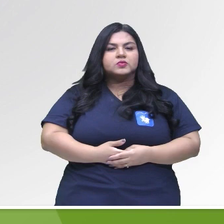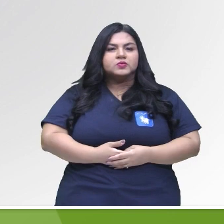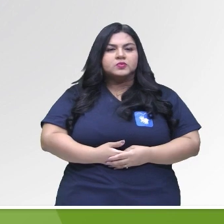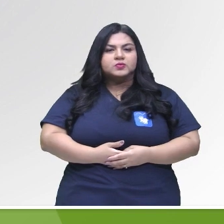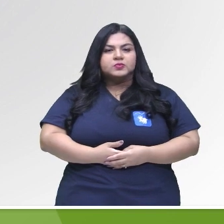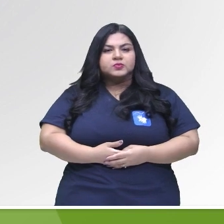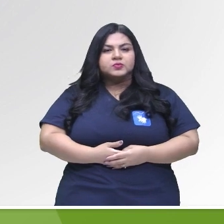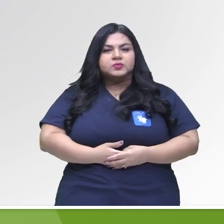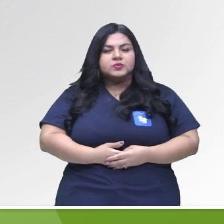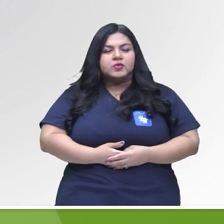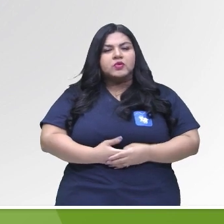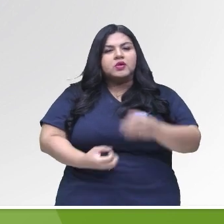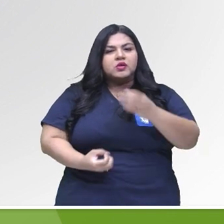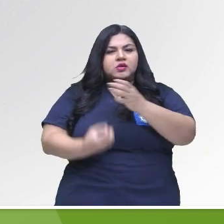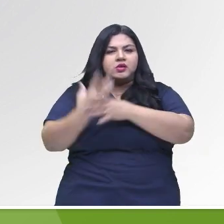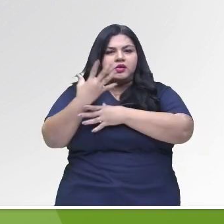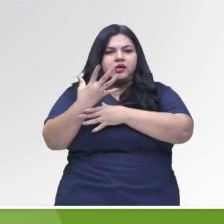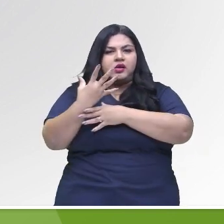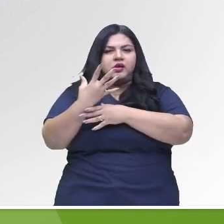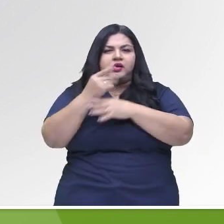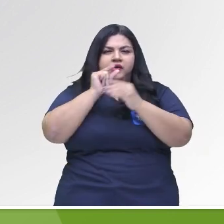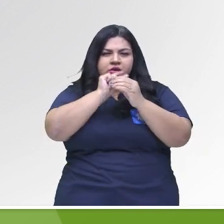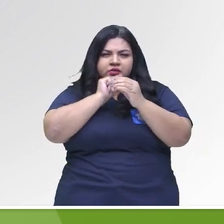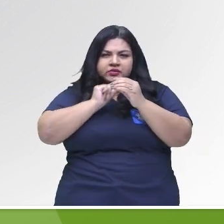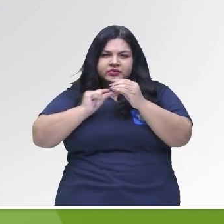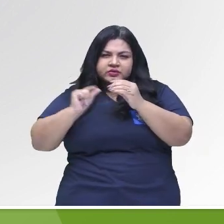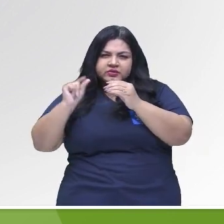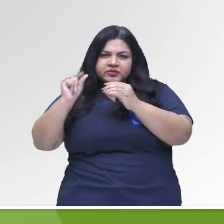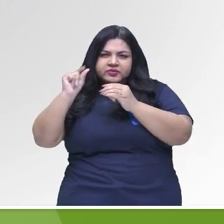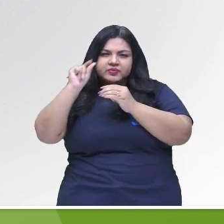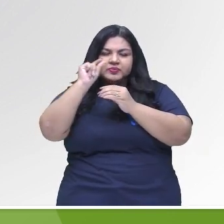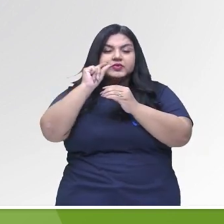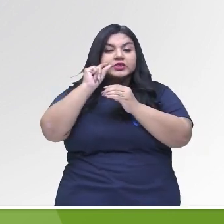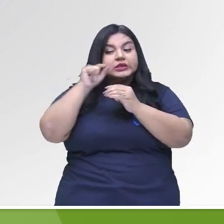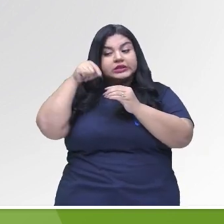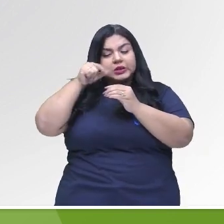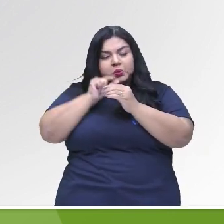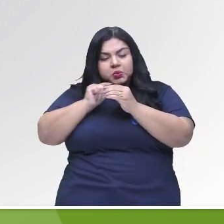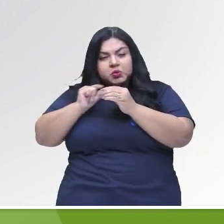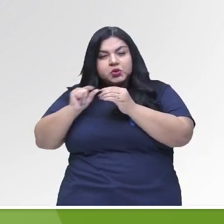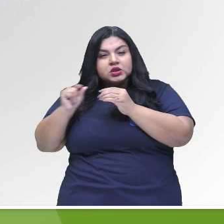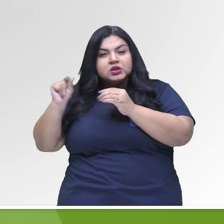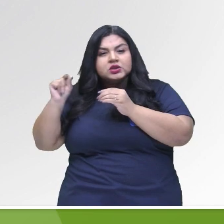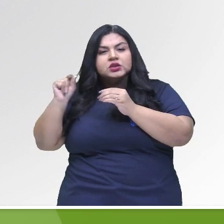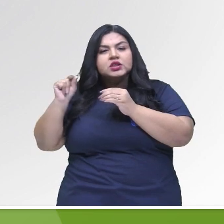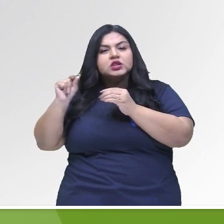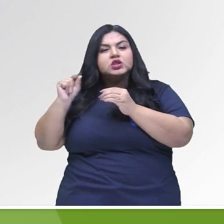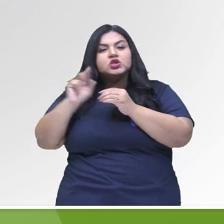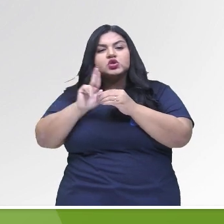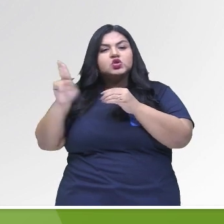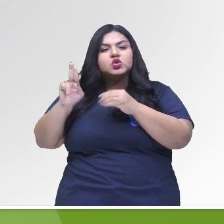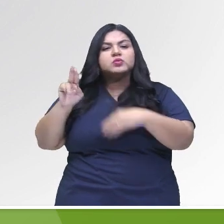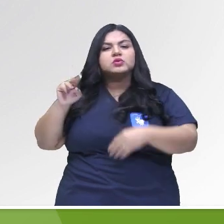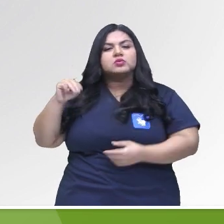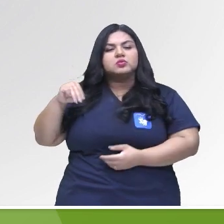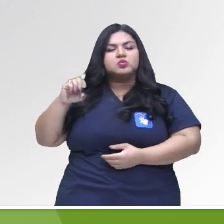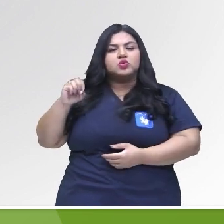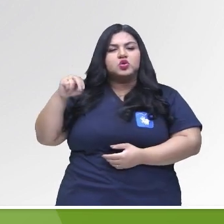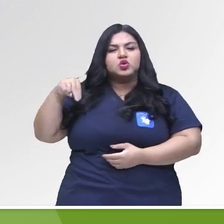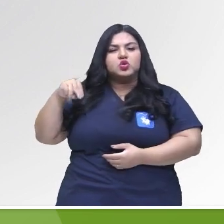bom? Formadas por pequenas partes, e essas pequenas partes são chamadas